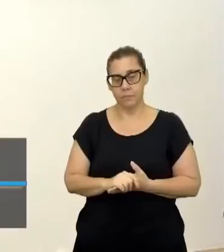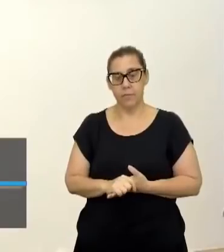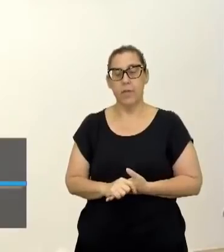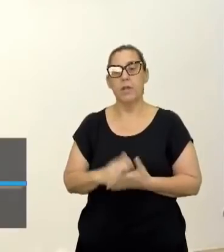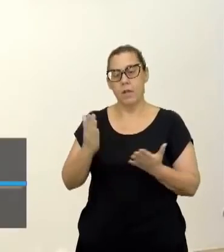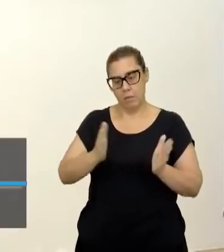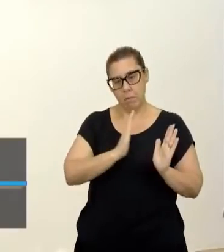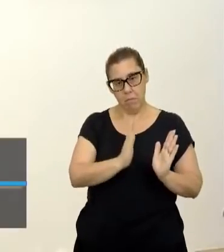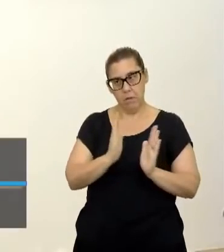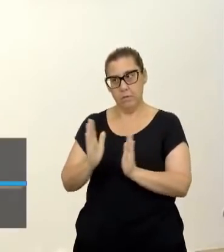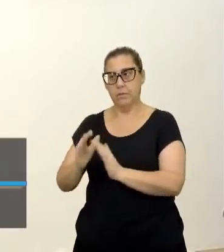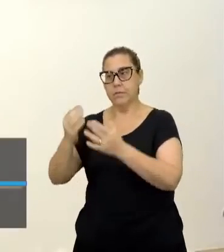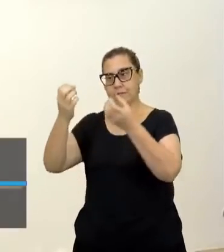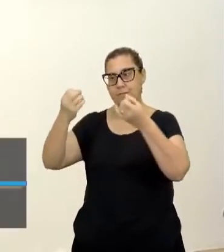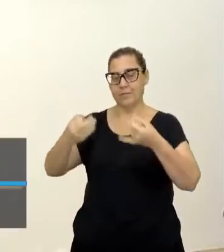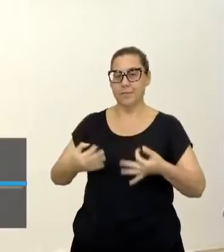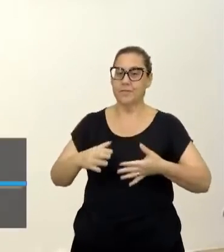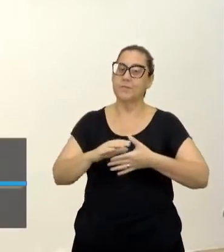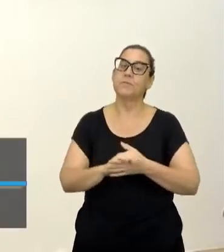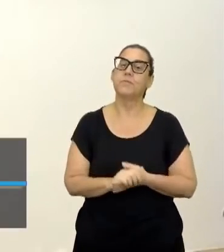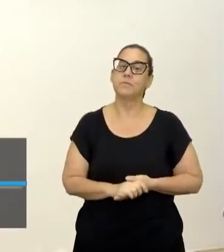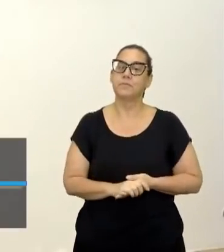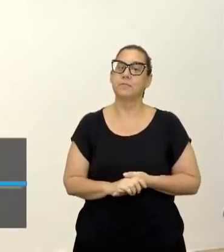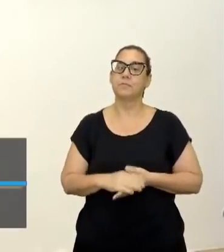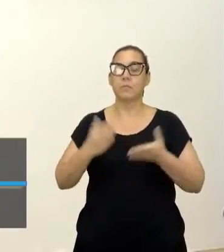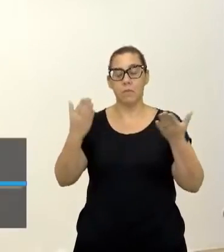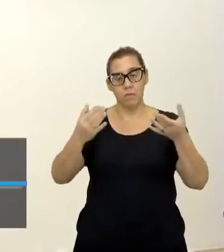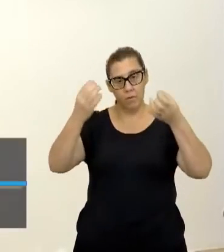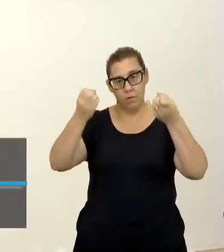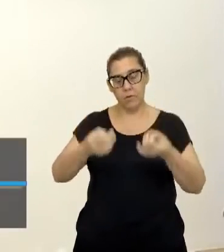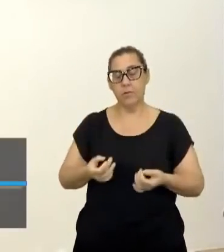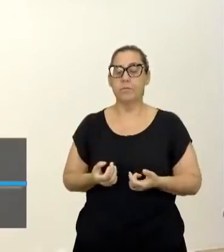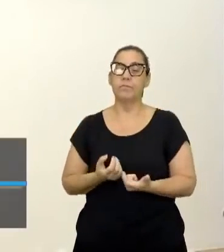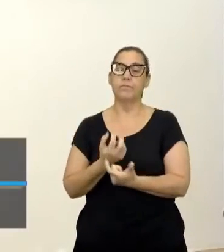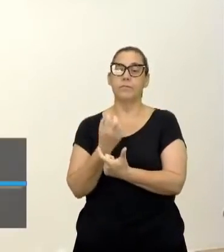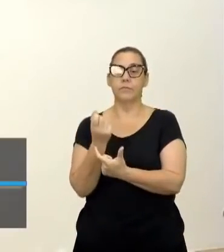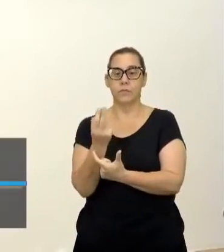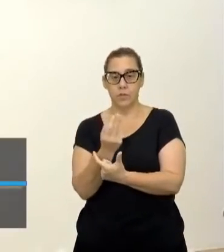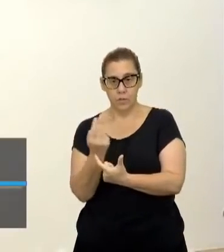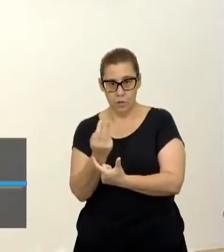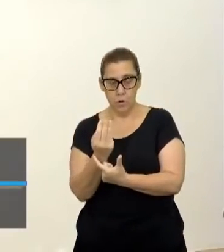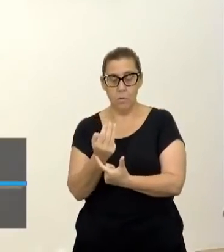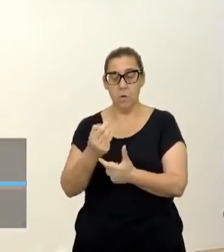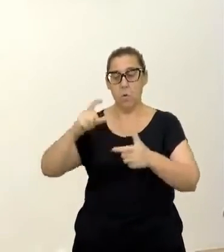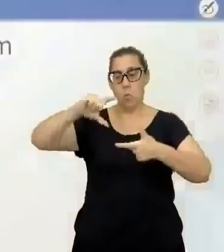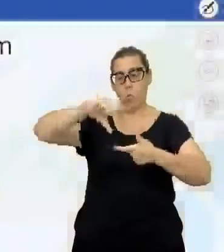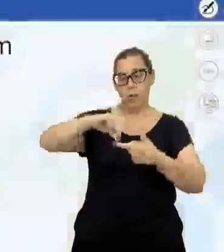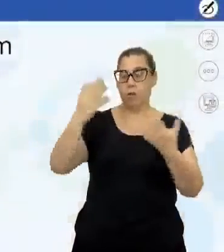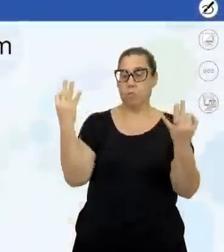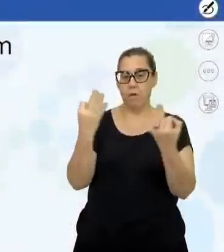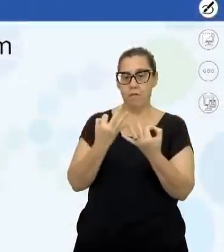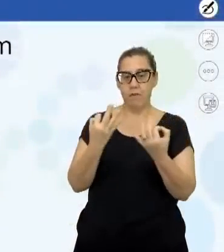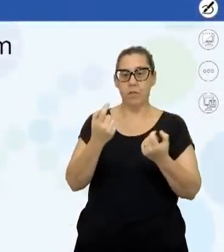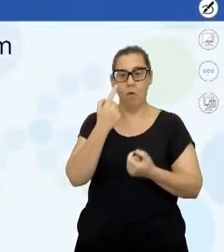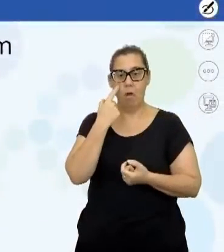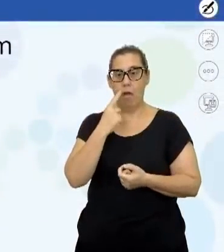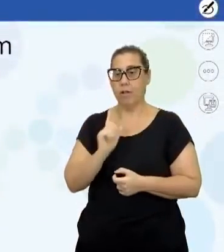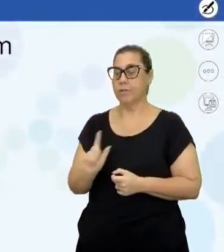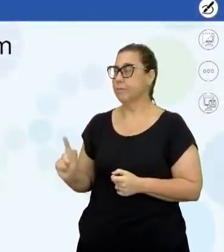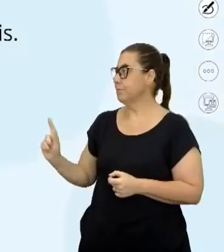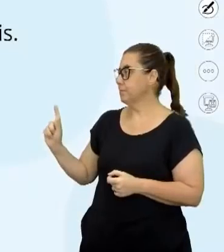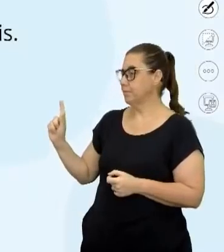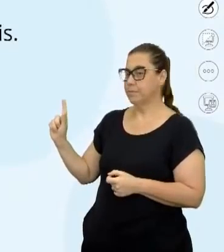essa sequência inteira, tá certo? Então, hoje a gente vai falar sobre o trinômio quadrado perfeito. Olha aqui na telinha, ó. Tá aqui,